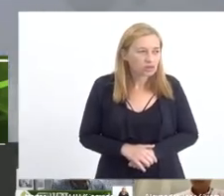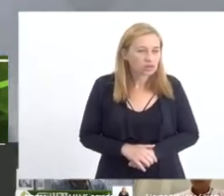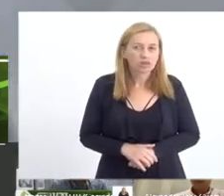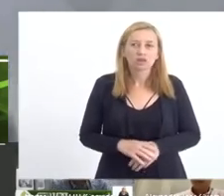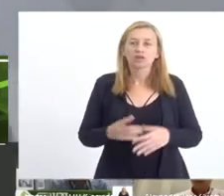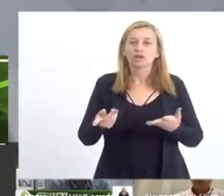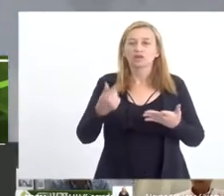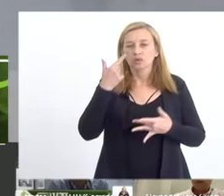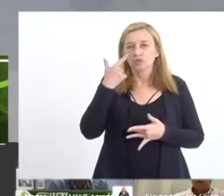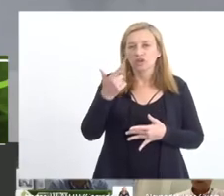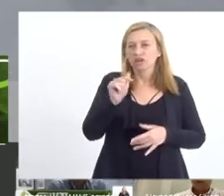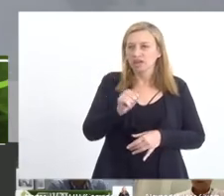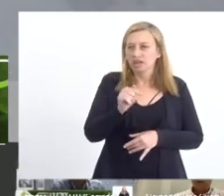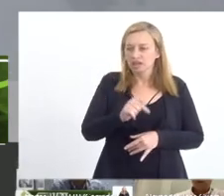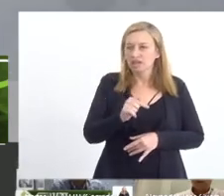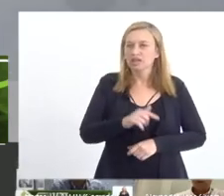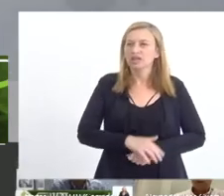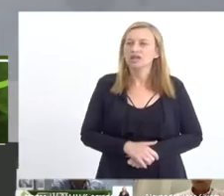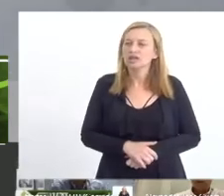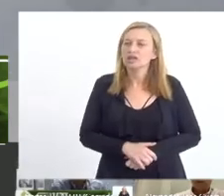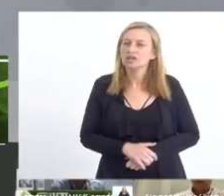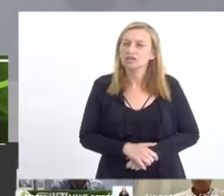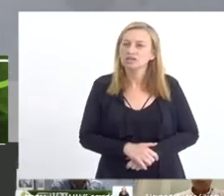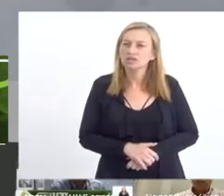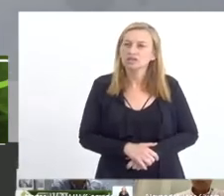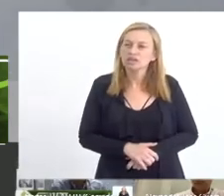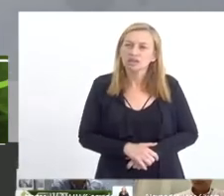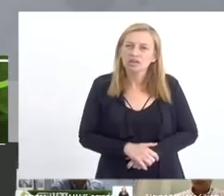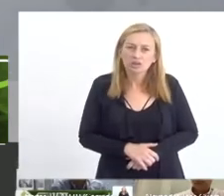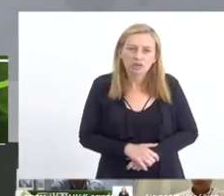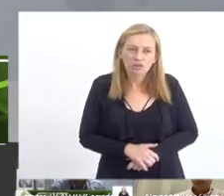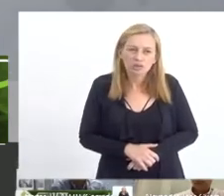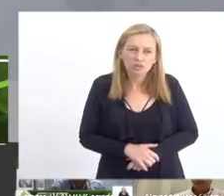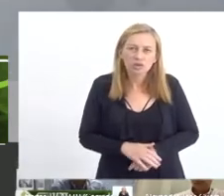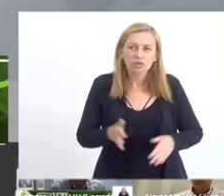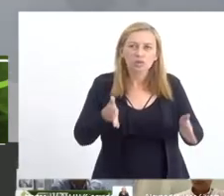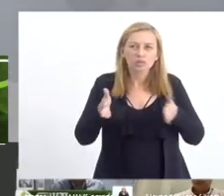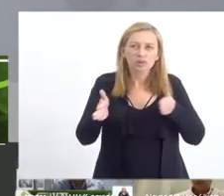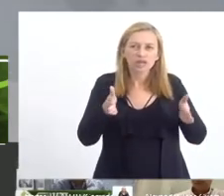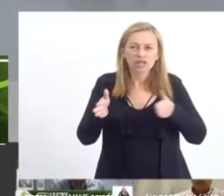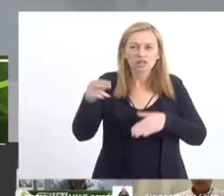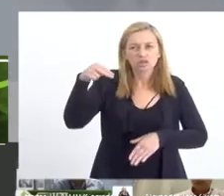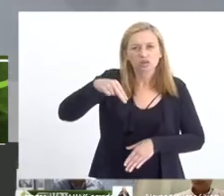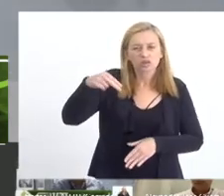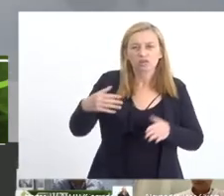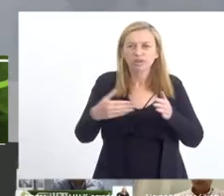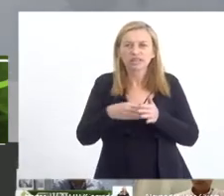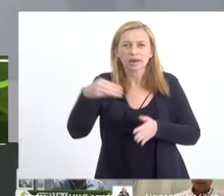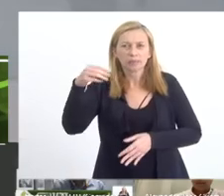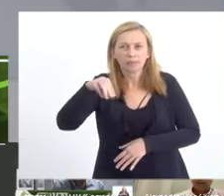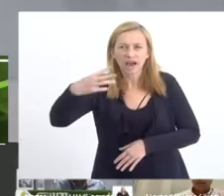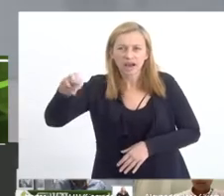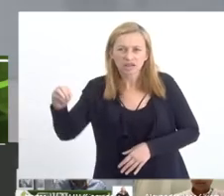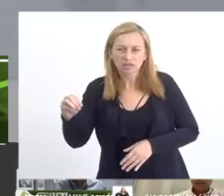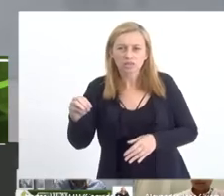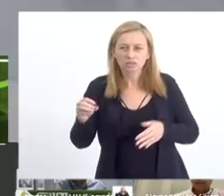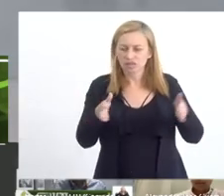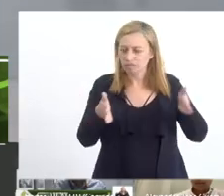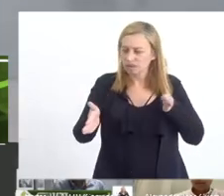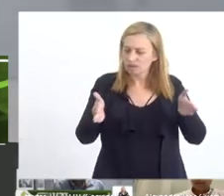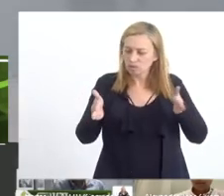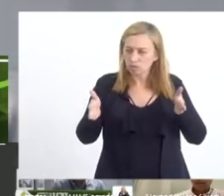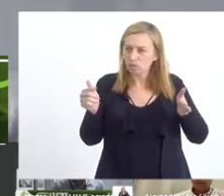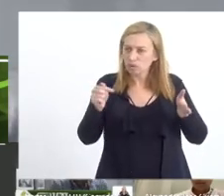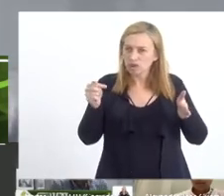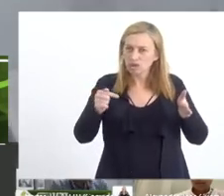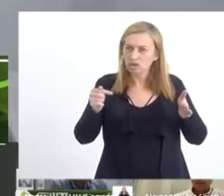gente está prevendo aqui para essa, vocês querem saber sobre o período novembro até março, então, para esse período,